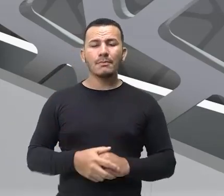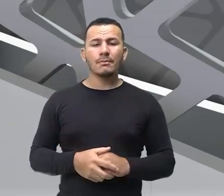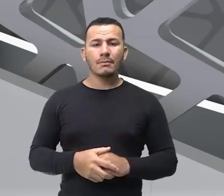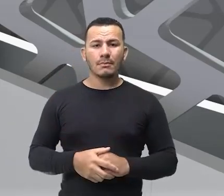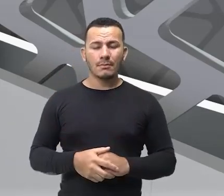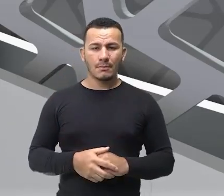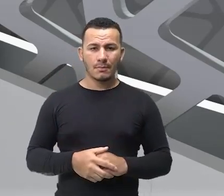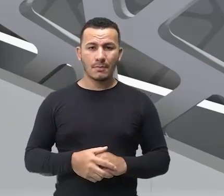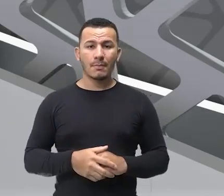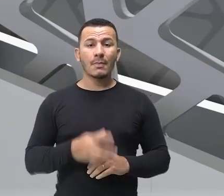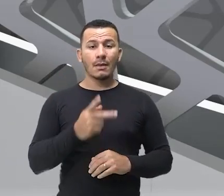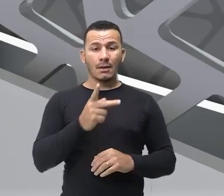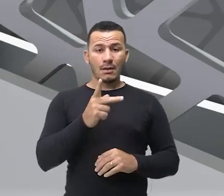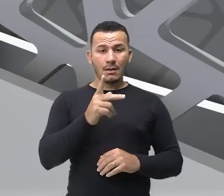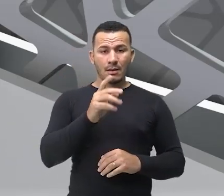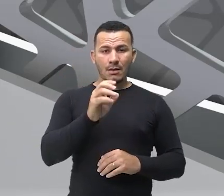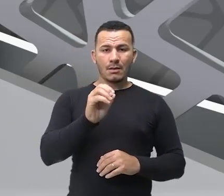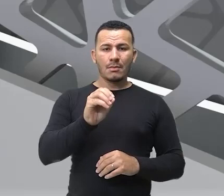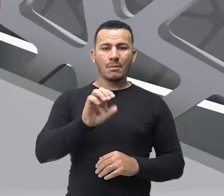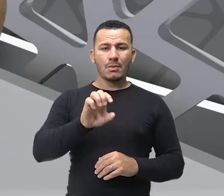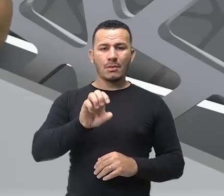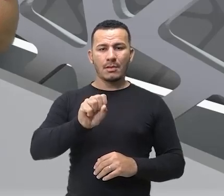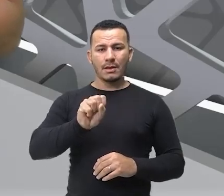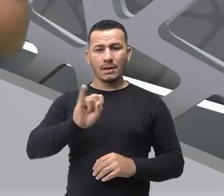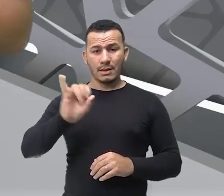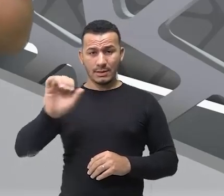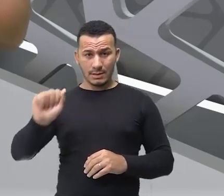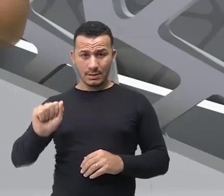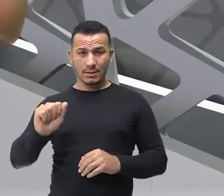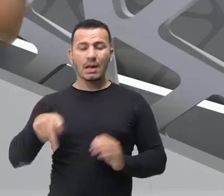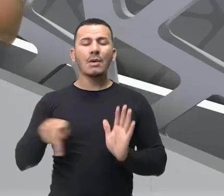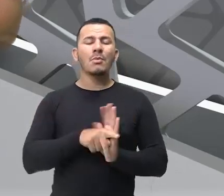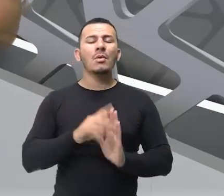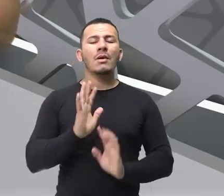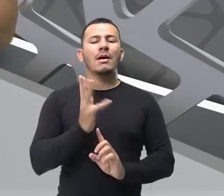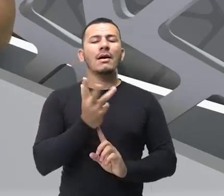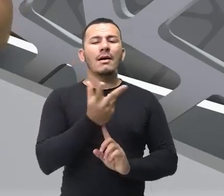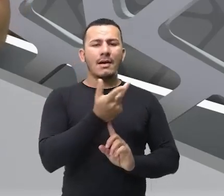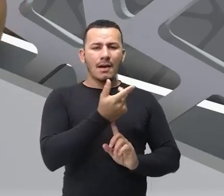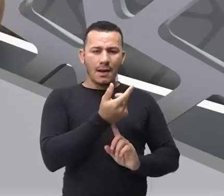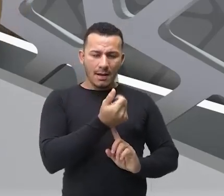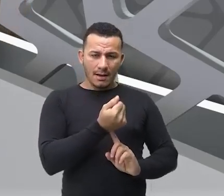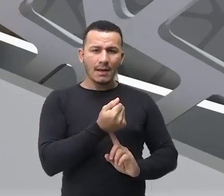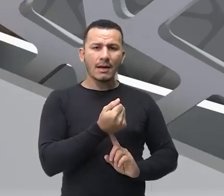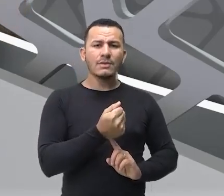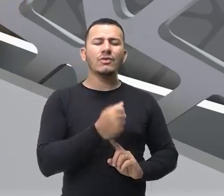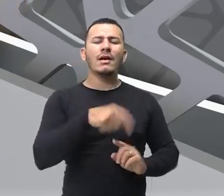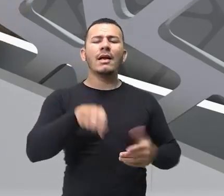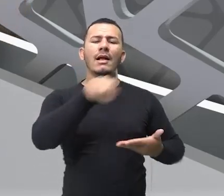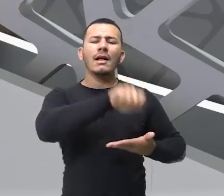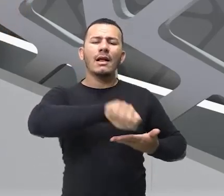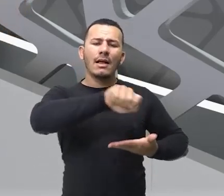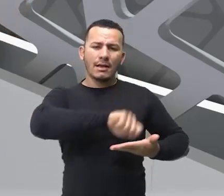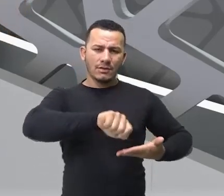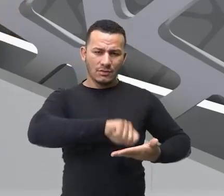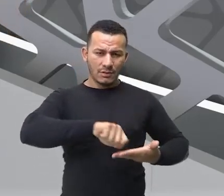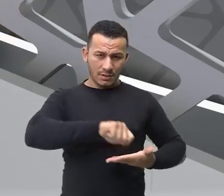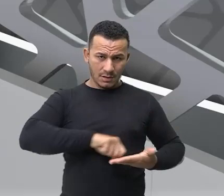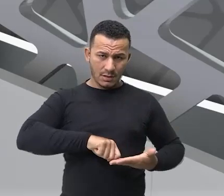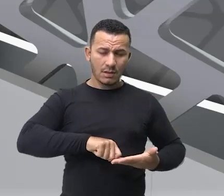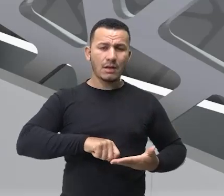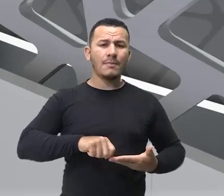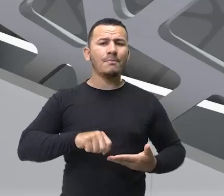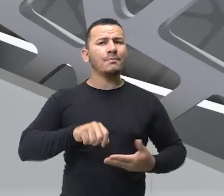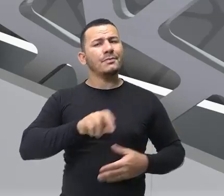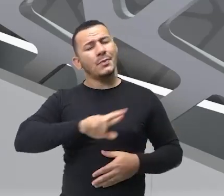nós falamos em poesia, nós estamos falando da arte, da obra, que necessariamente não pode não